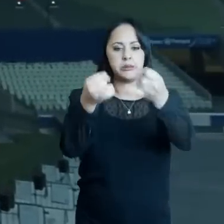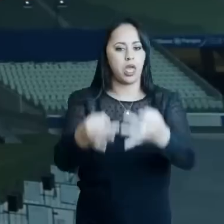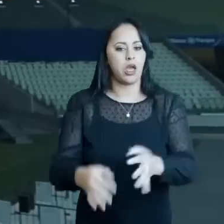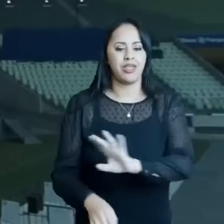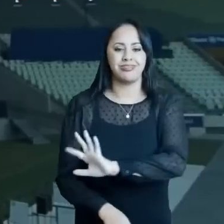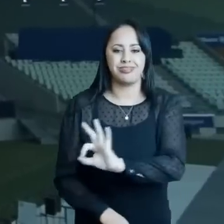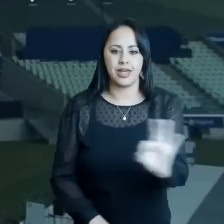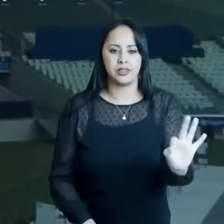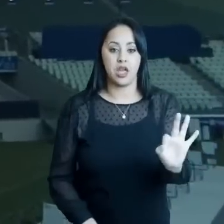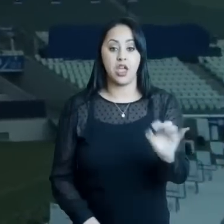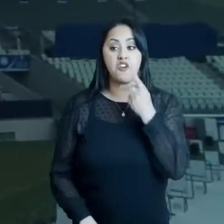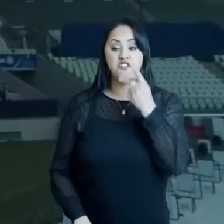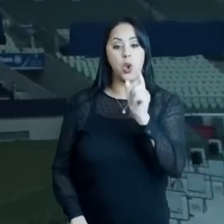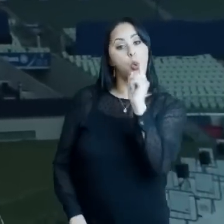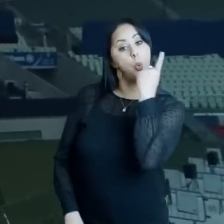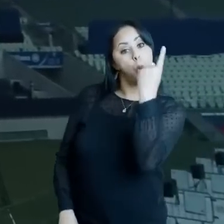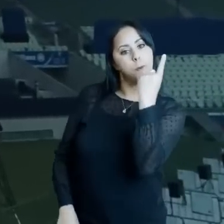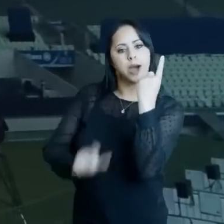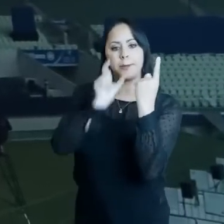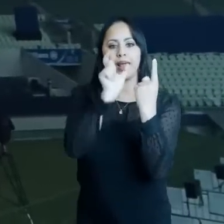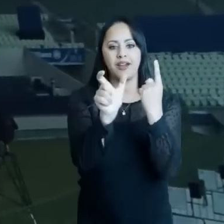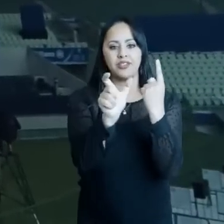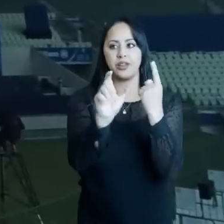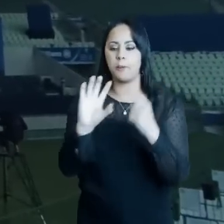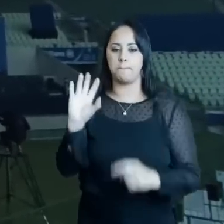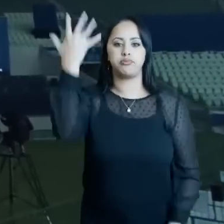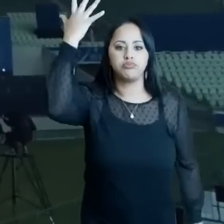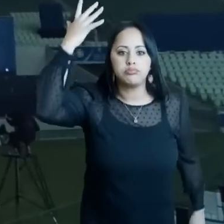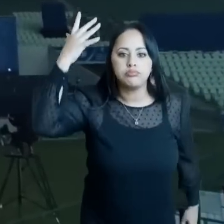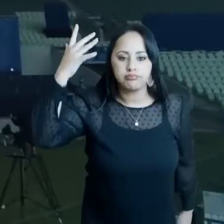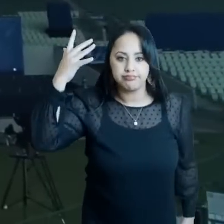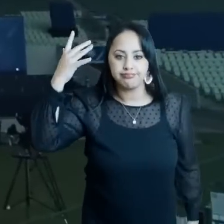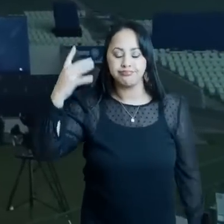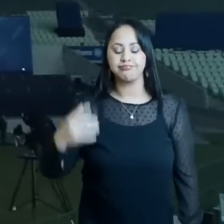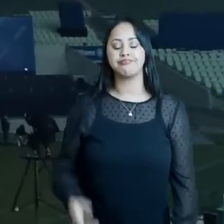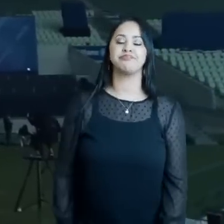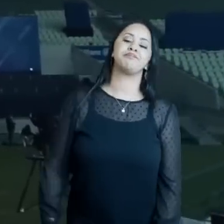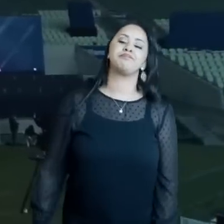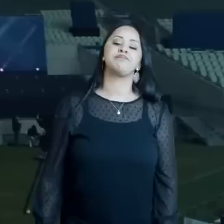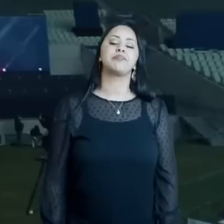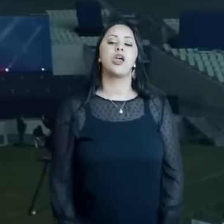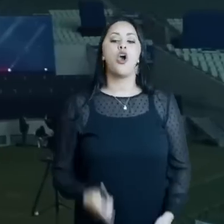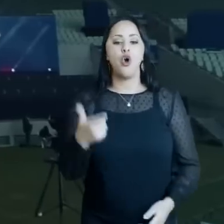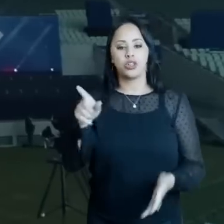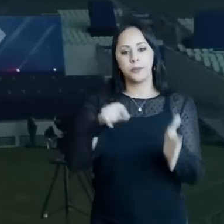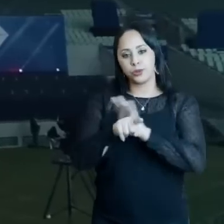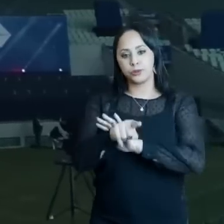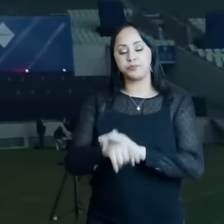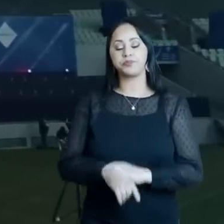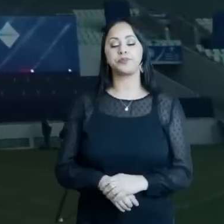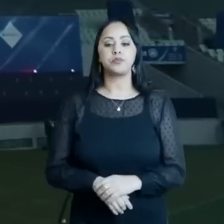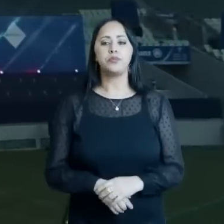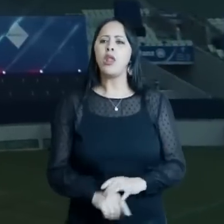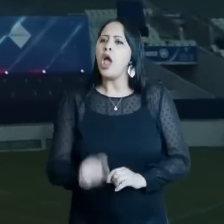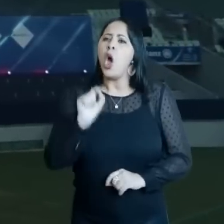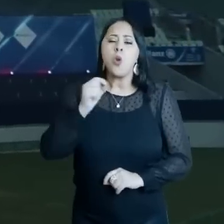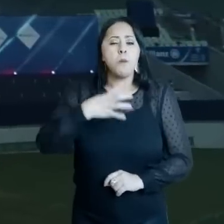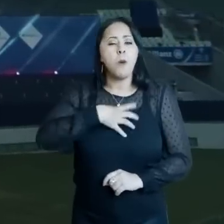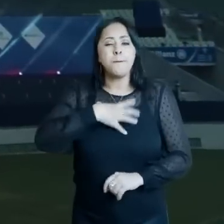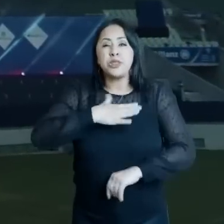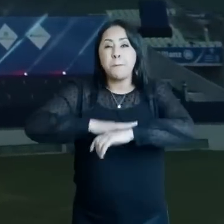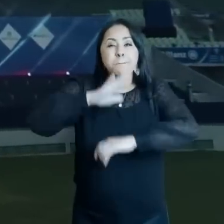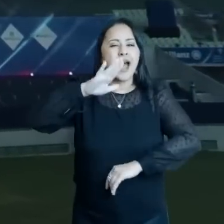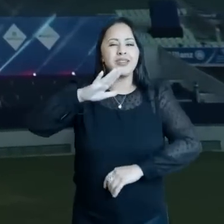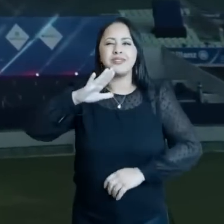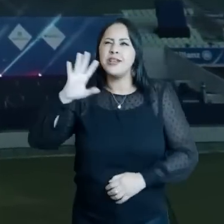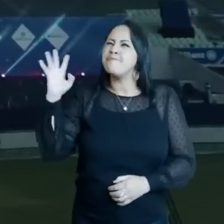só falo uma palavra e a coisa acontece. Boa. Gabriel Bonfim, qual foi o momento mais marcante na